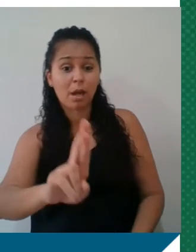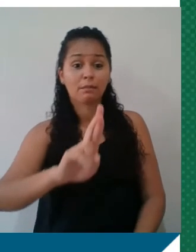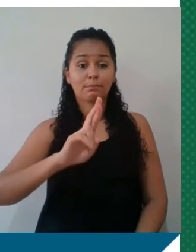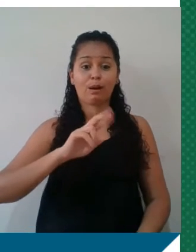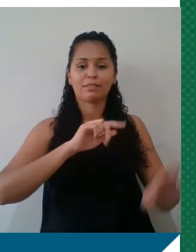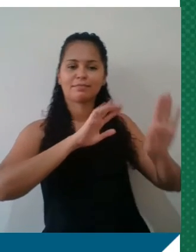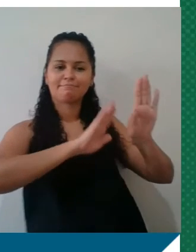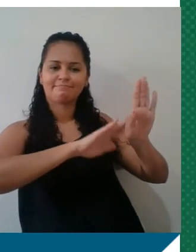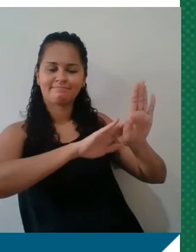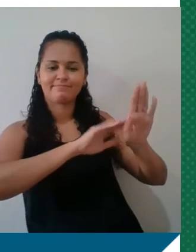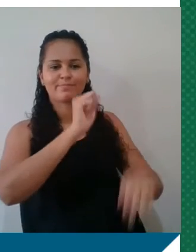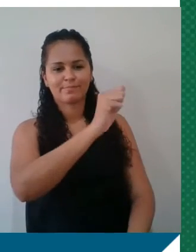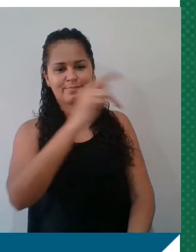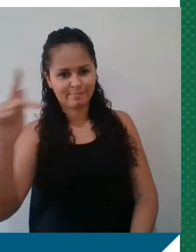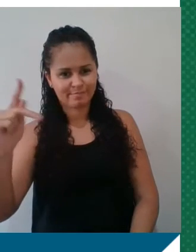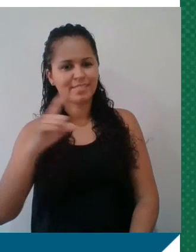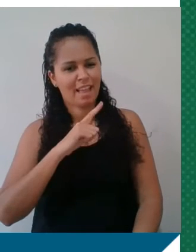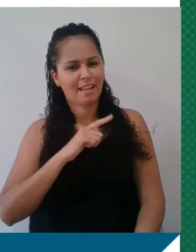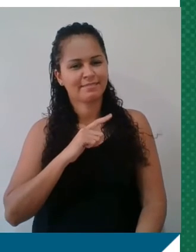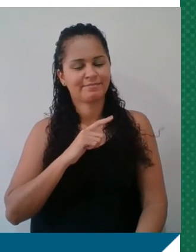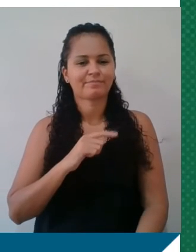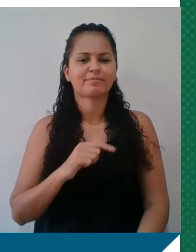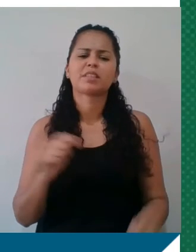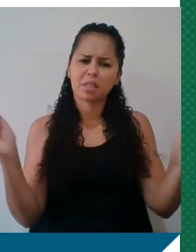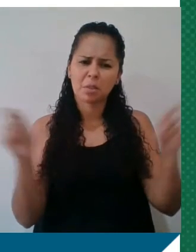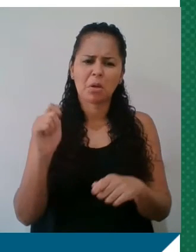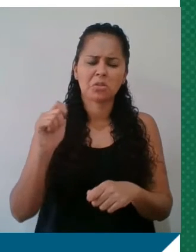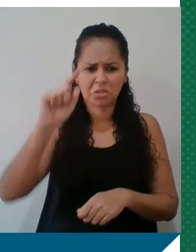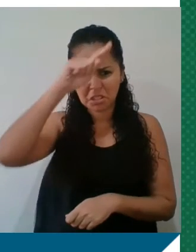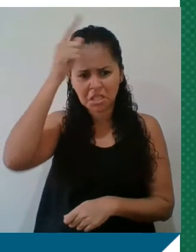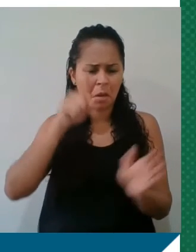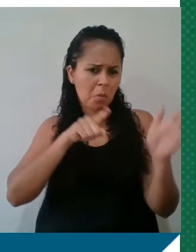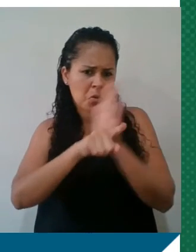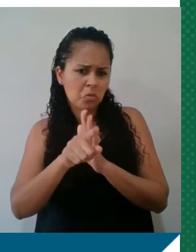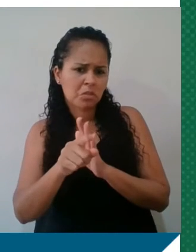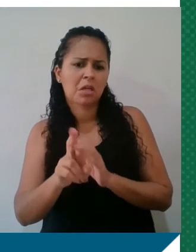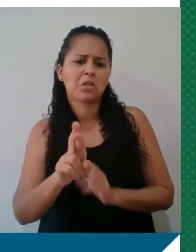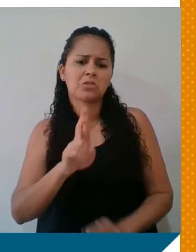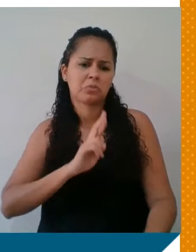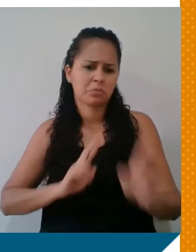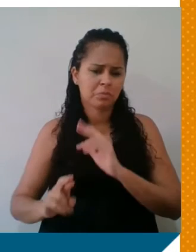resposta. Então, o próprio aplicativo ele já faz isso. Você consegue criar a sua própria pergunta e colocar a sua própria resposta.